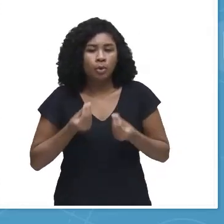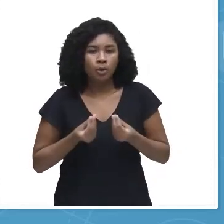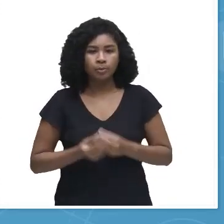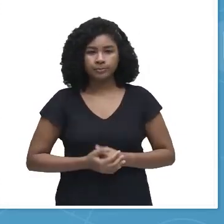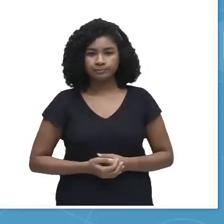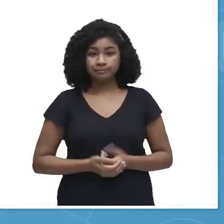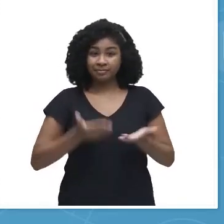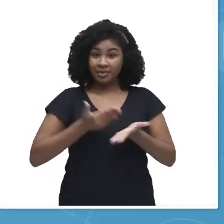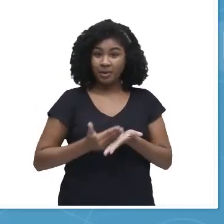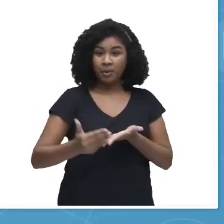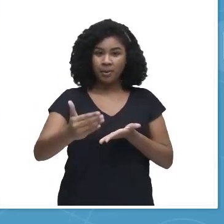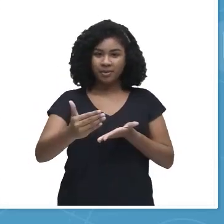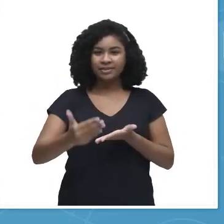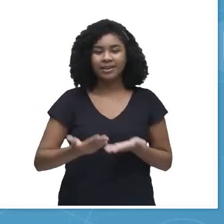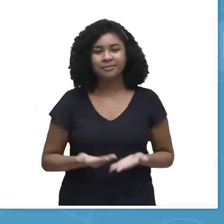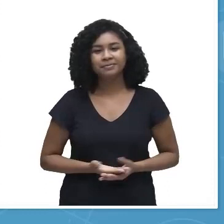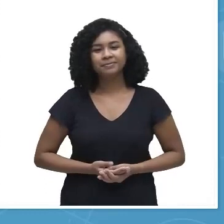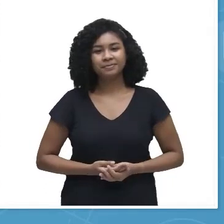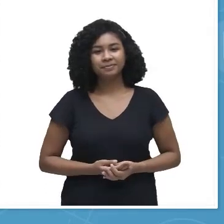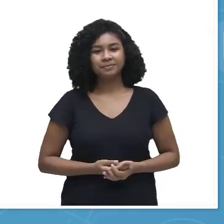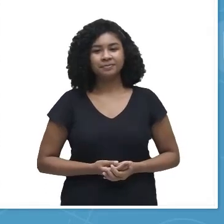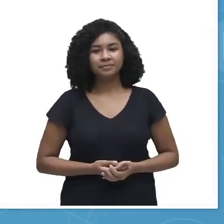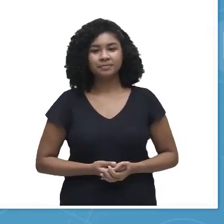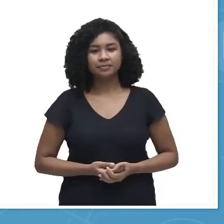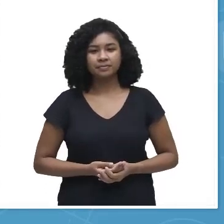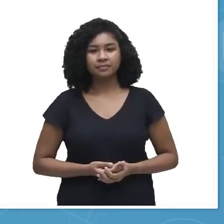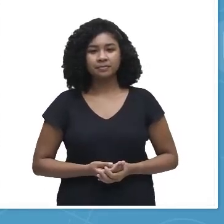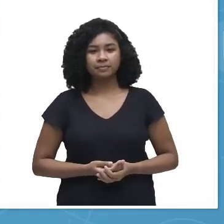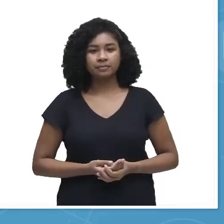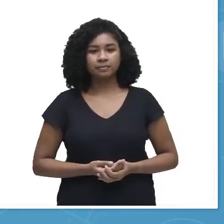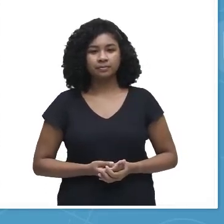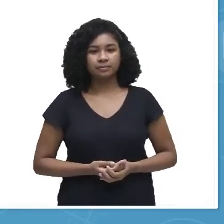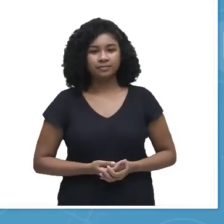gente abordar essa temática de forma mais aprofundada, ok?